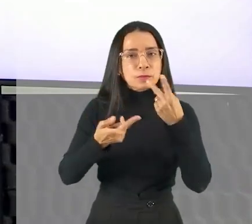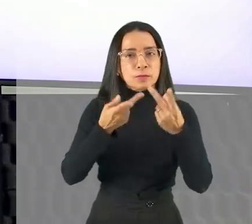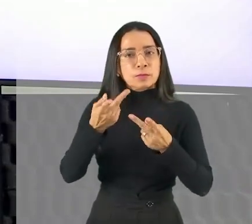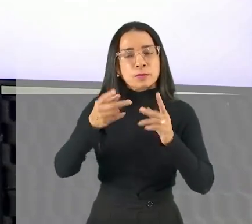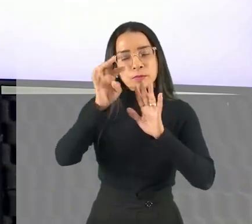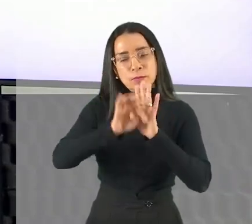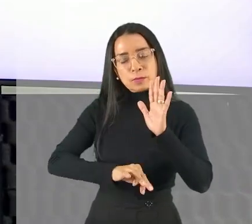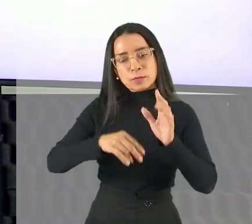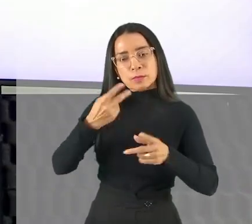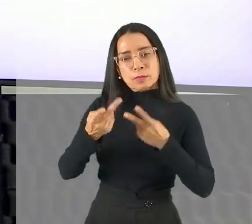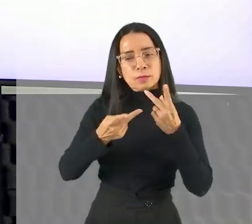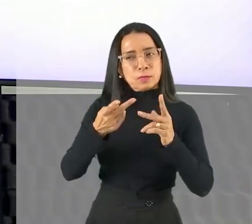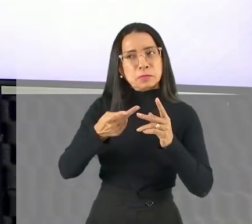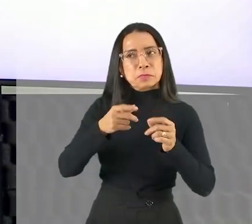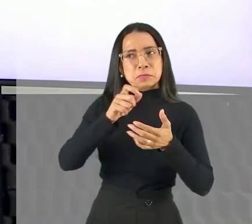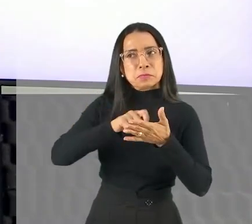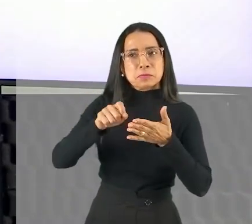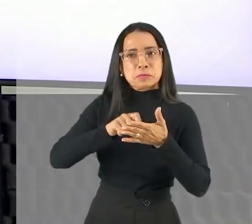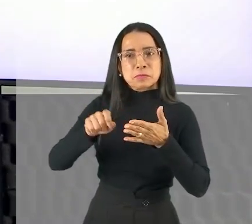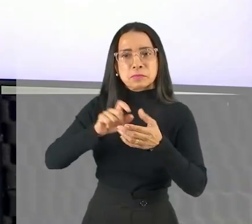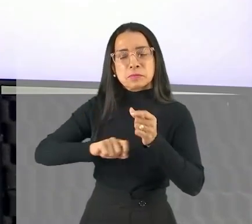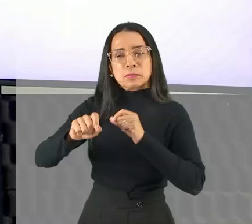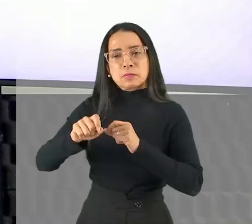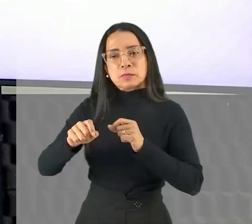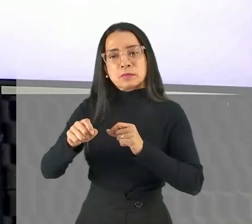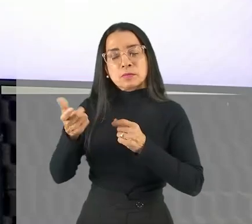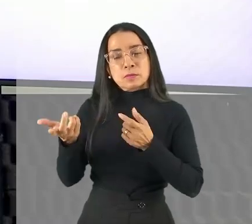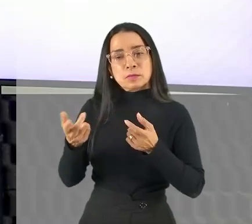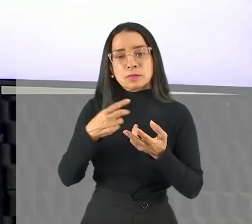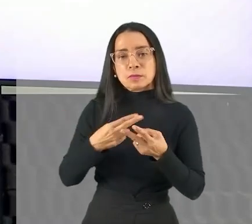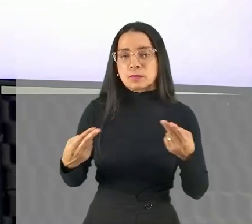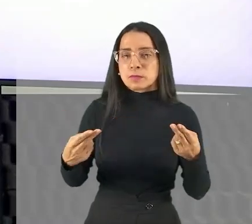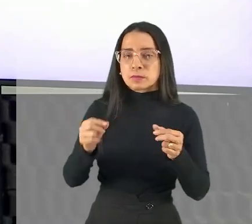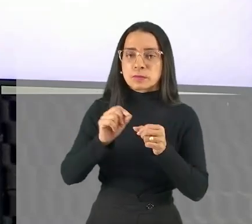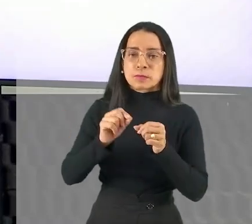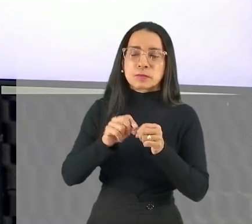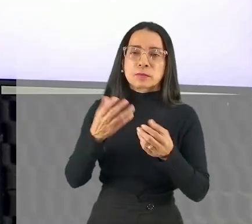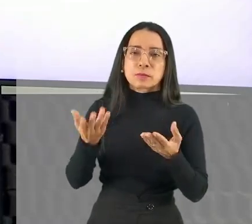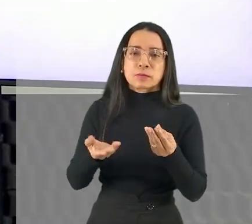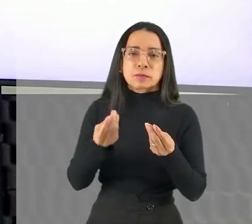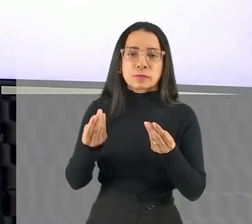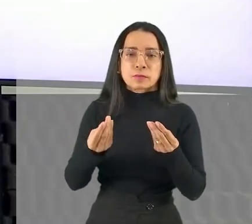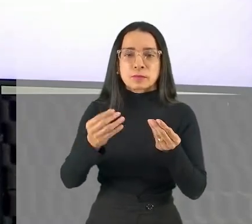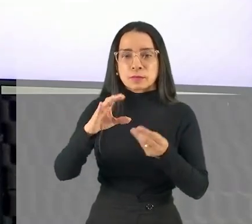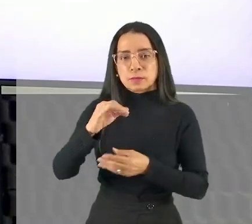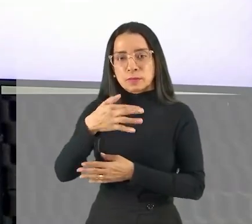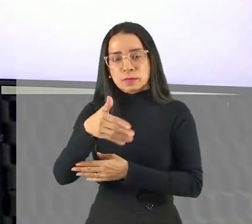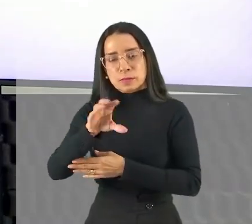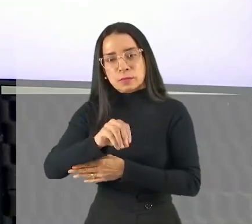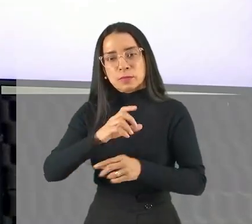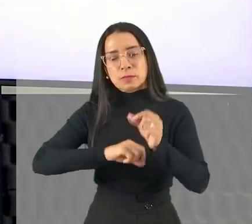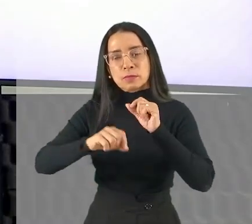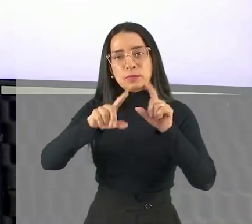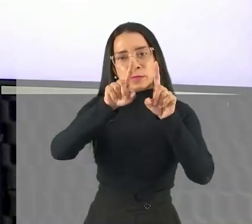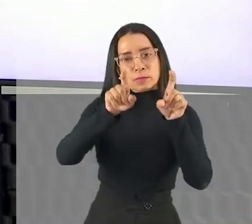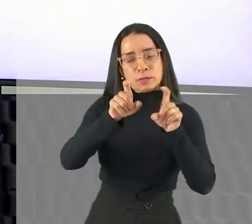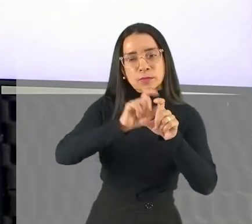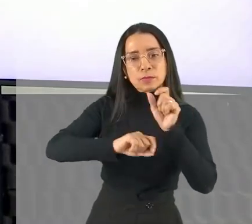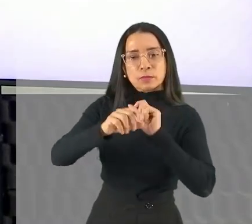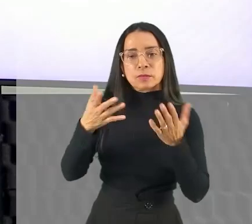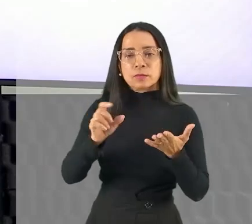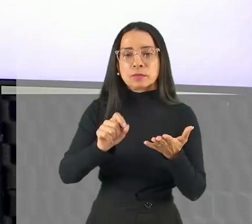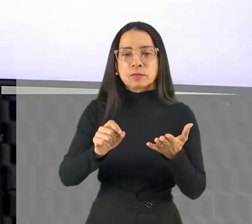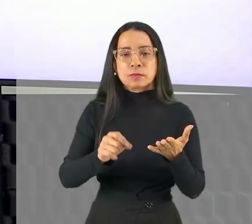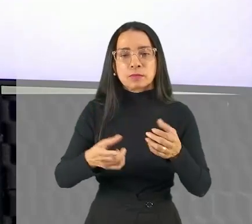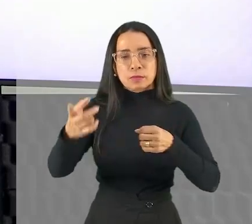outras vozes para o meu texto, e isso pode ser feito por meio de citação direta, indireta, paráfrase. E aí a gente vai